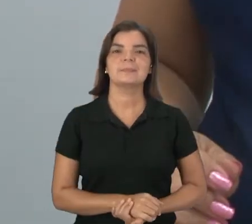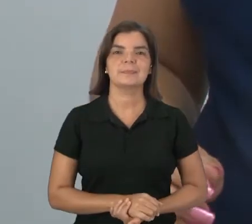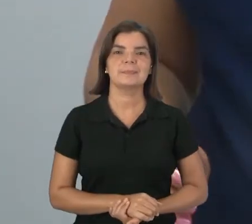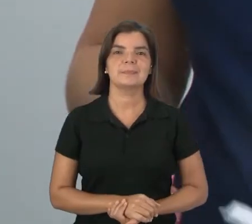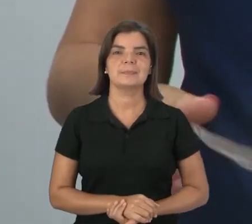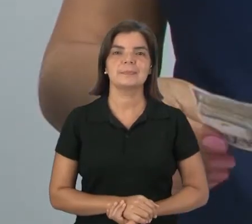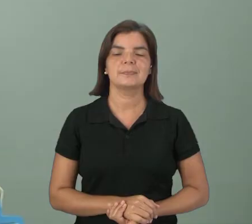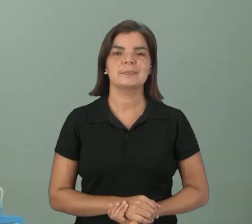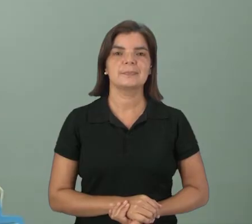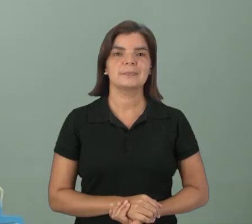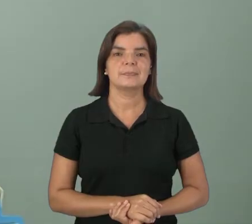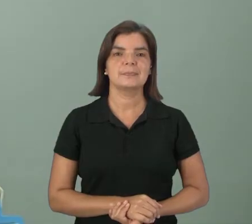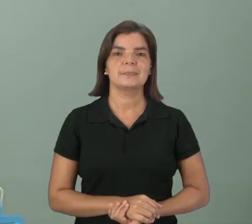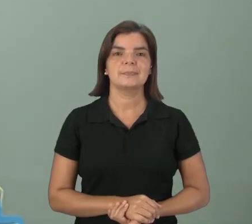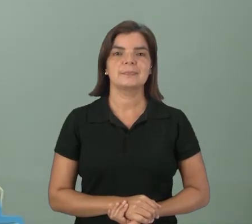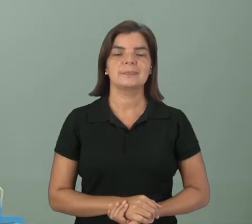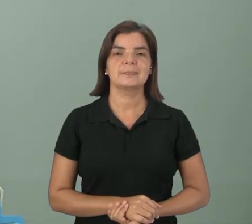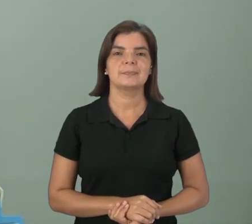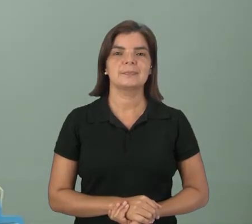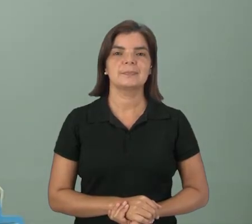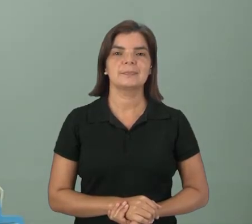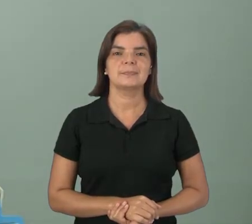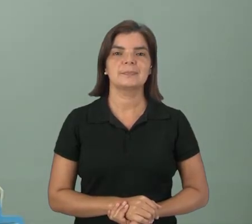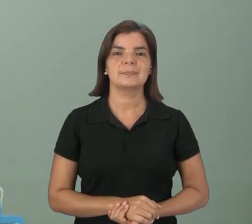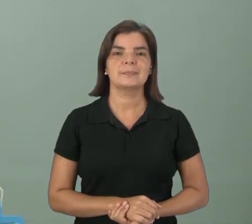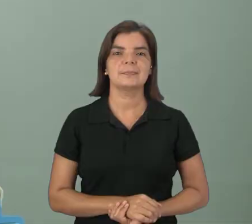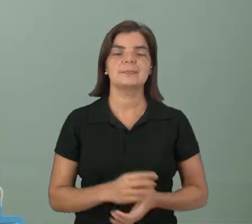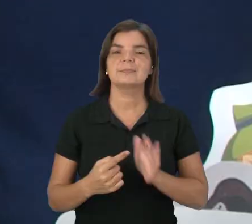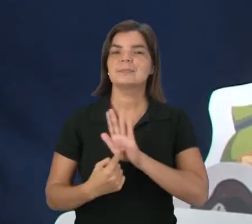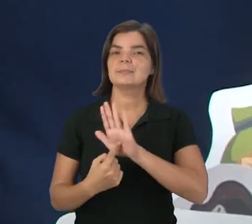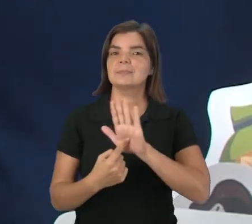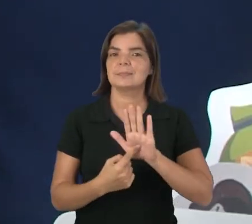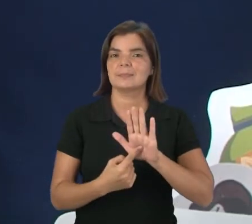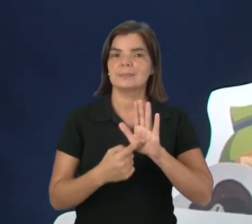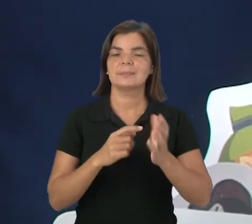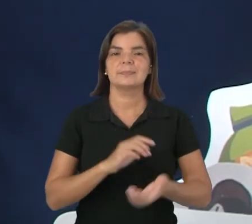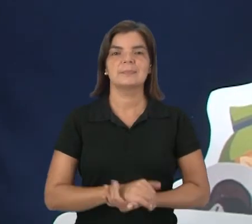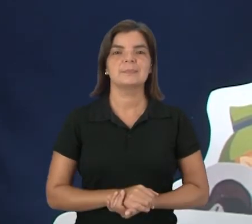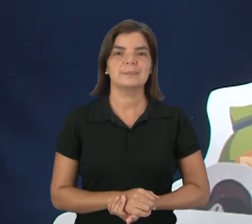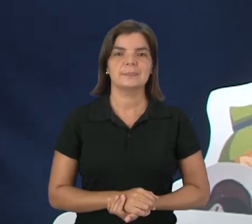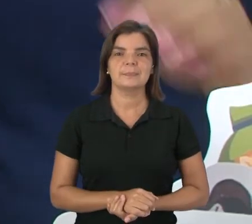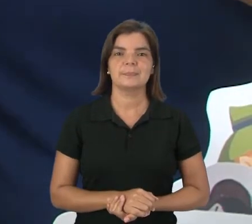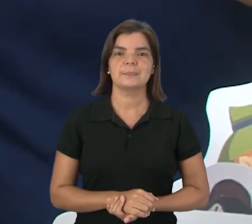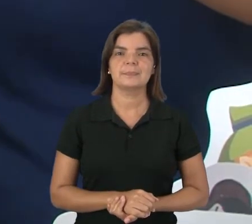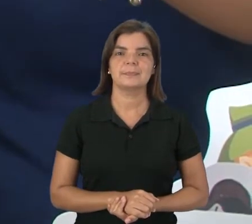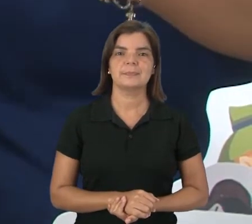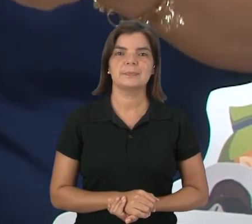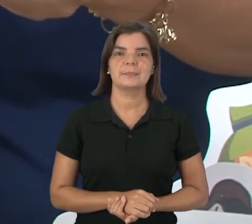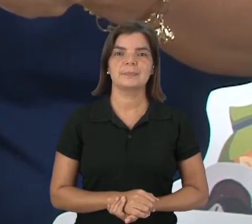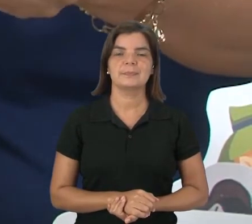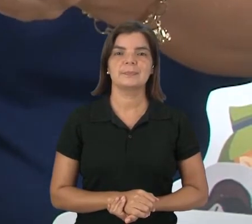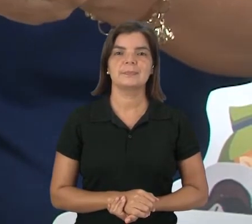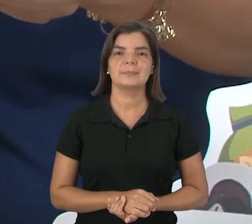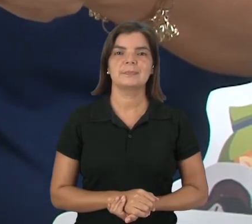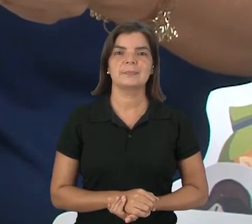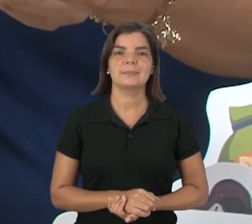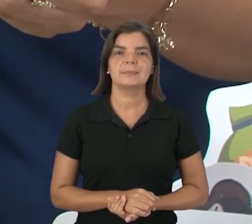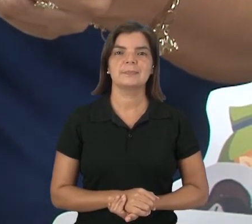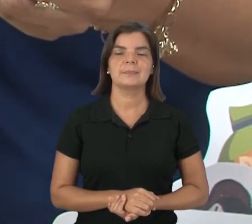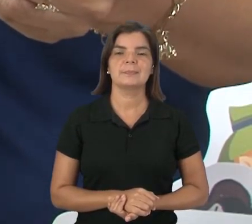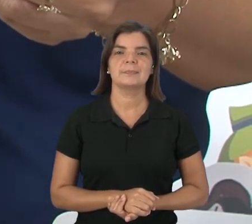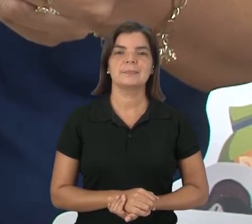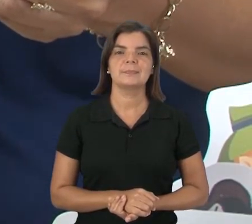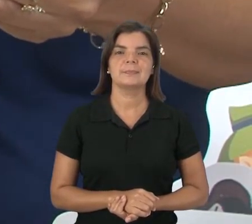muito bem né e vamos para mais um e esse aqui ó pode Desculpa